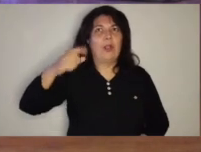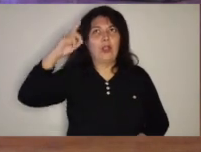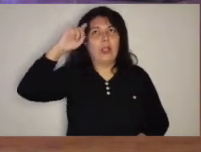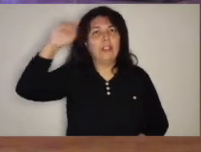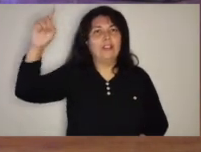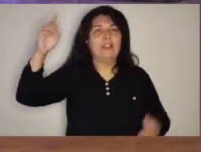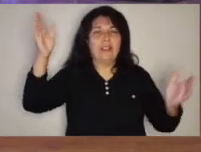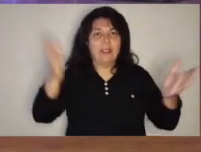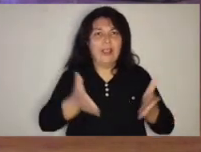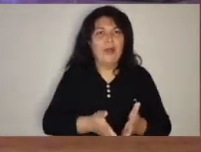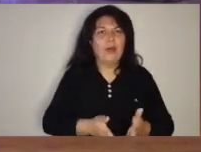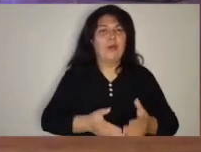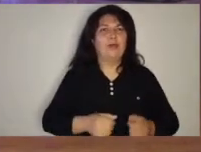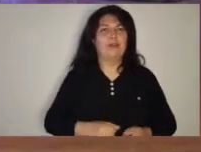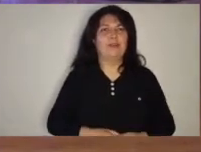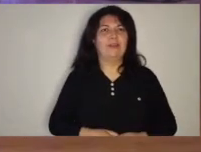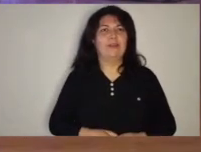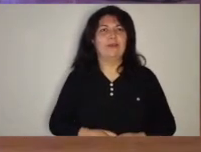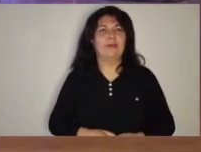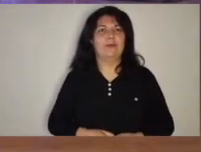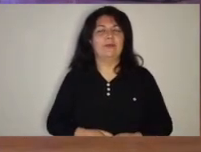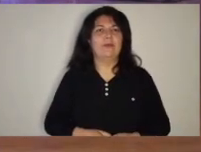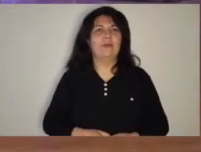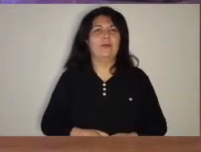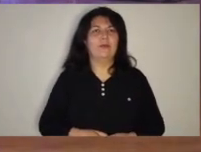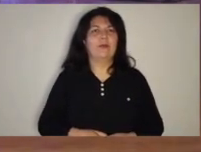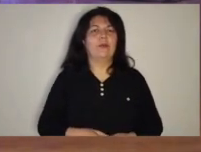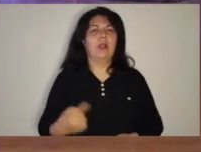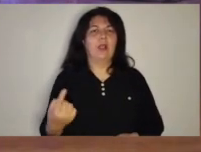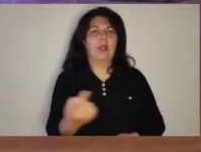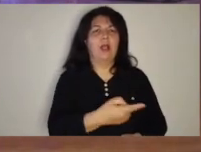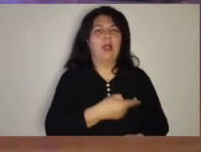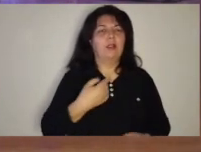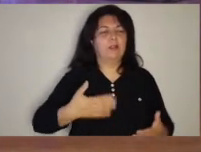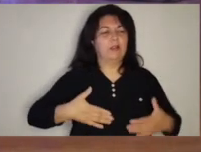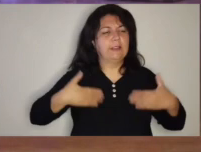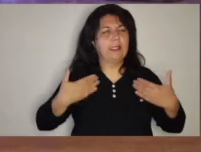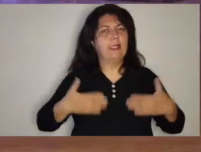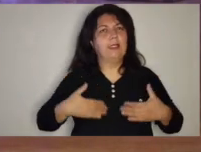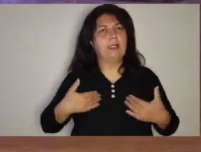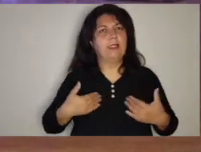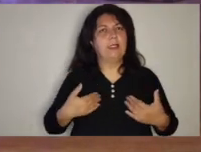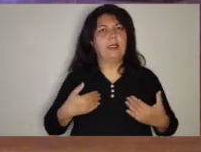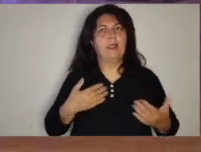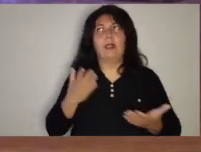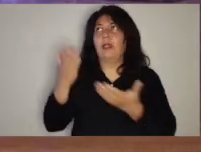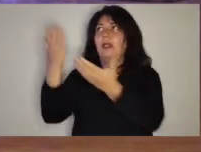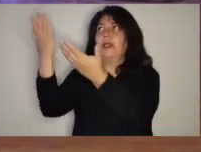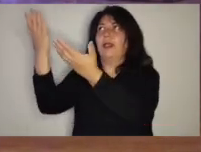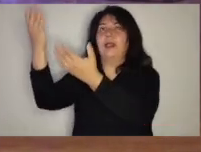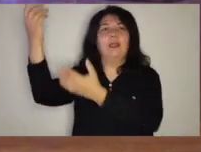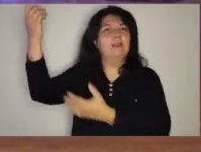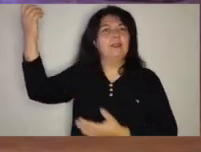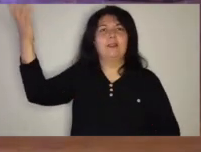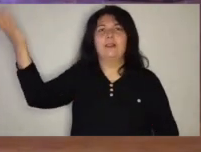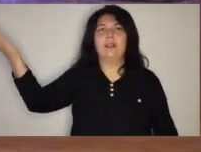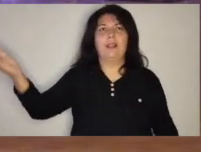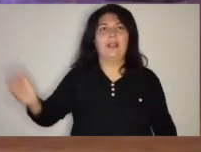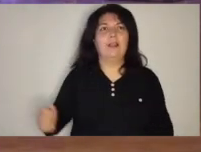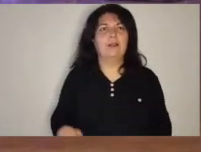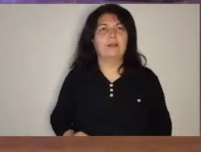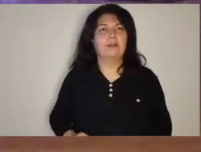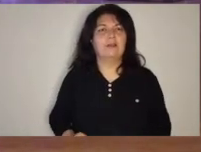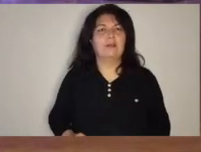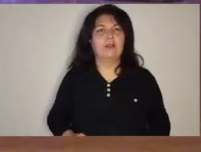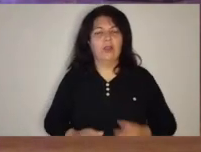Irmãos, vamos ser felizes. Vamos glorificar a Deus. Porque a gente sabe que a nossa alegria vem do